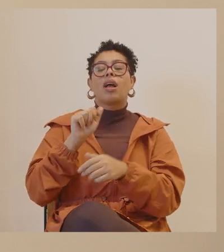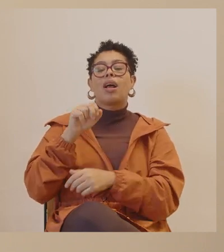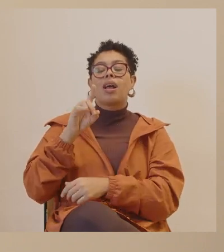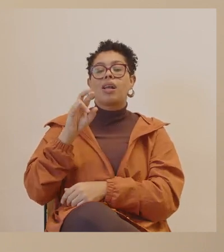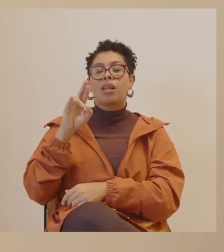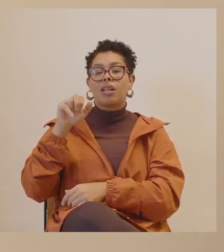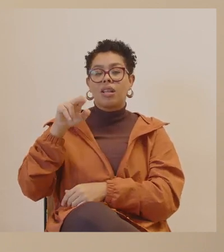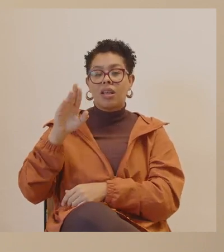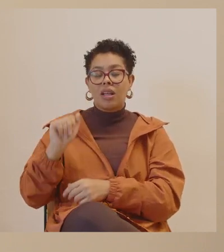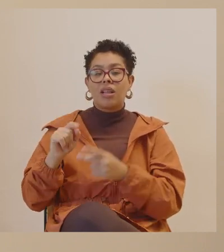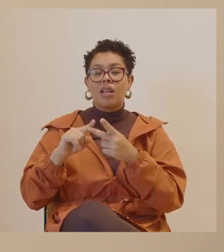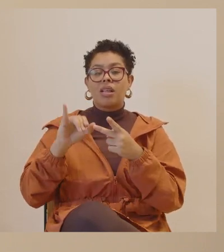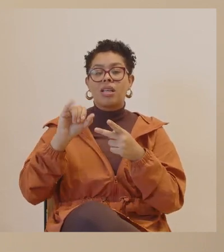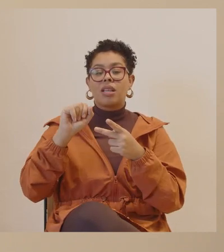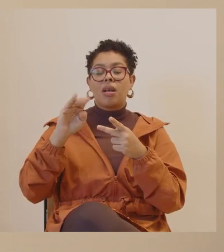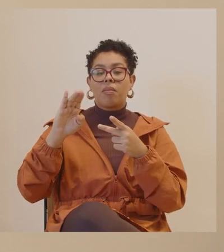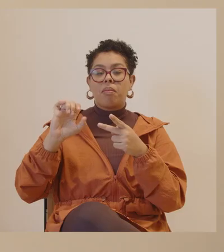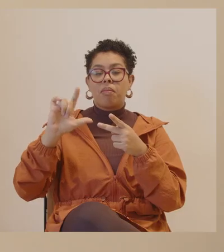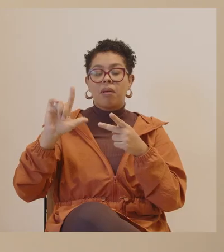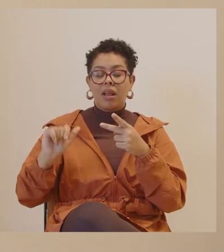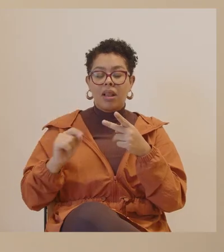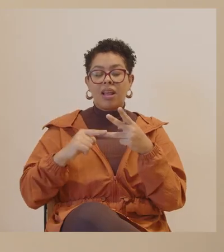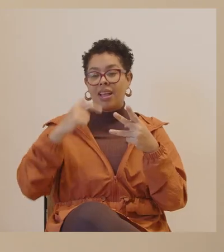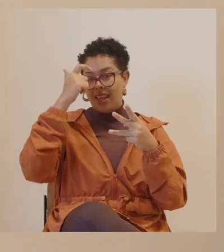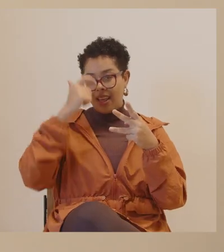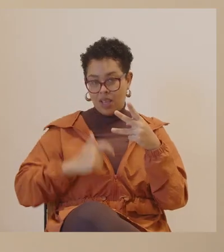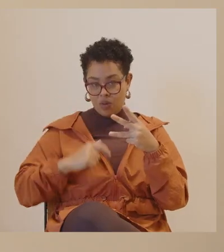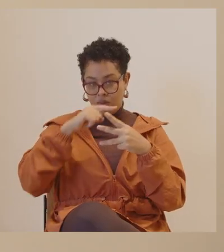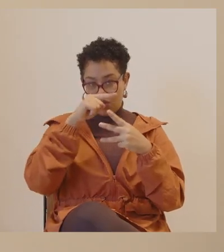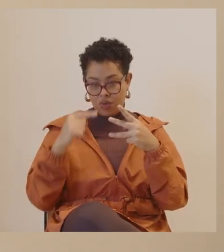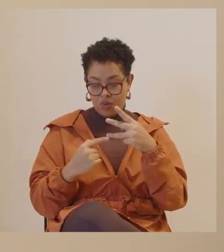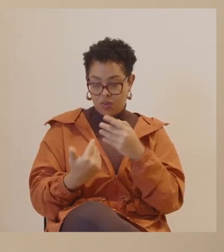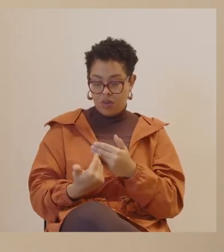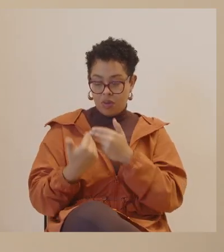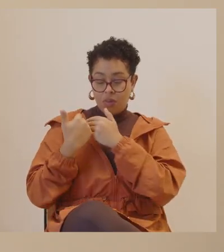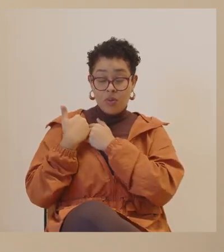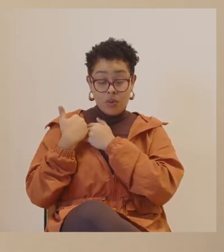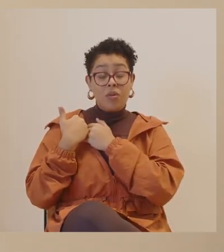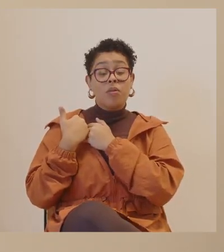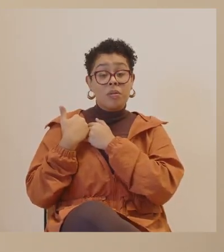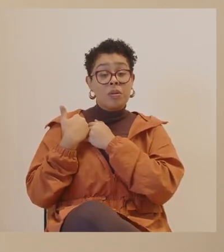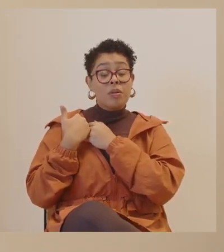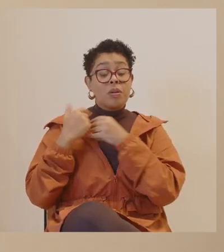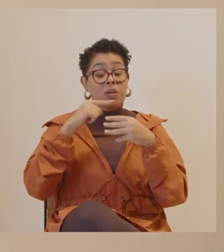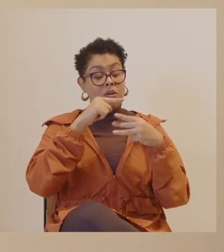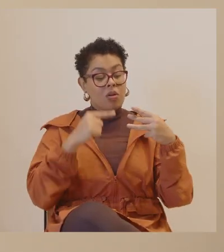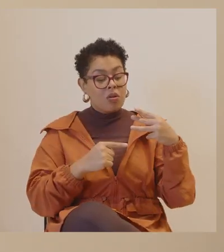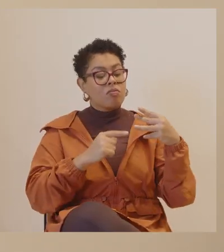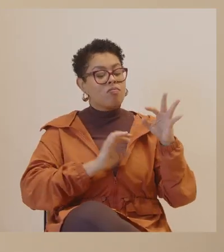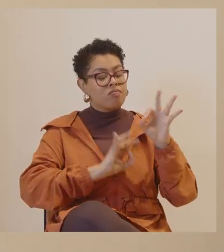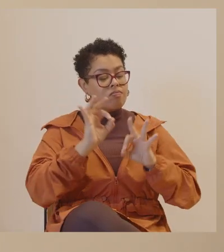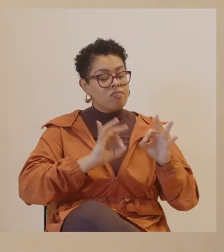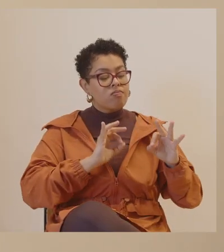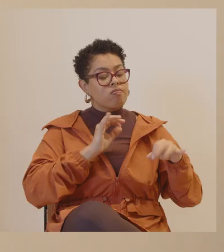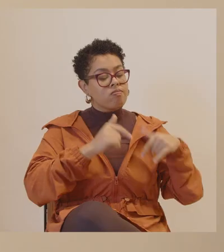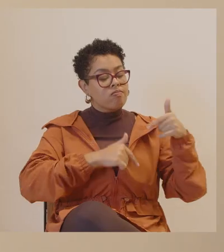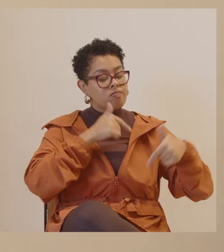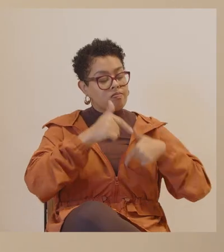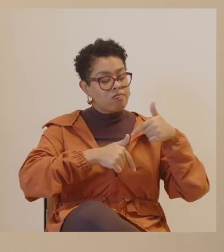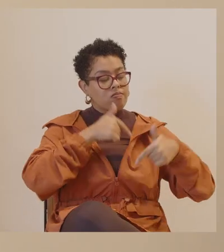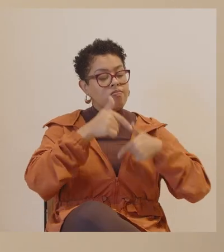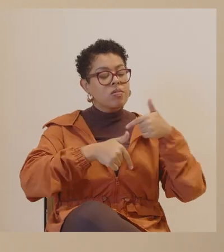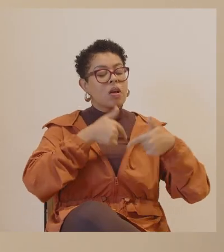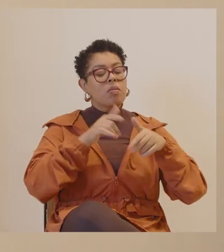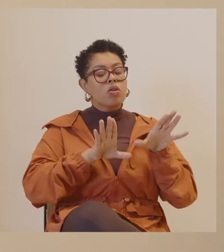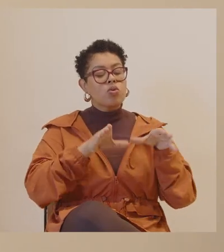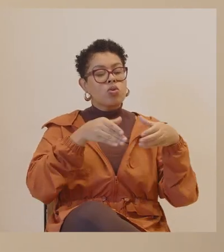Isabela Righelli e eu. Então, assim, estamos aí trabalhando muito para este